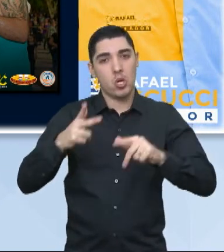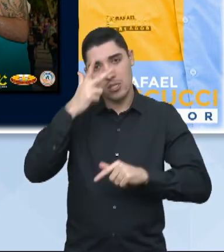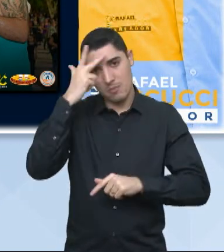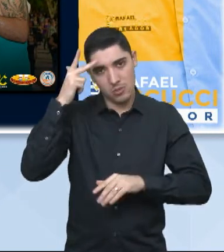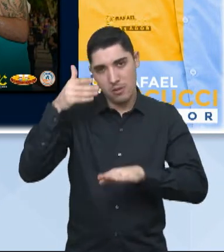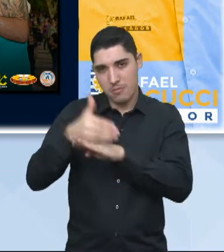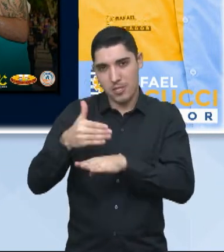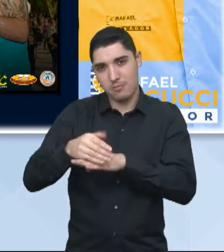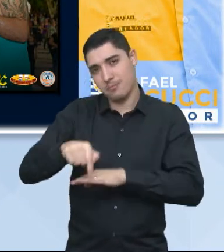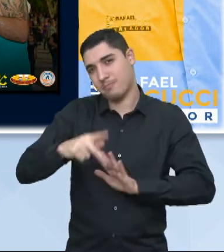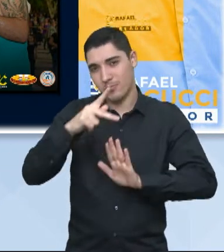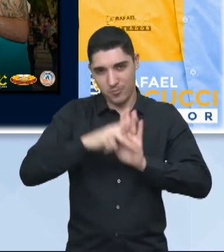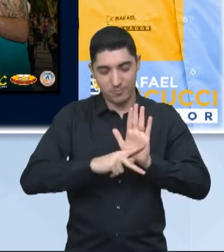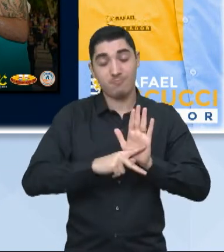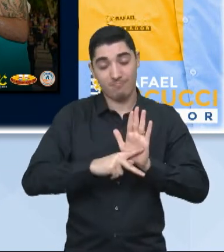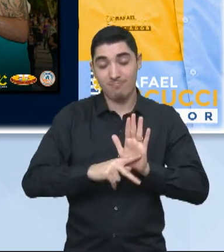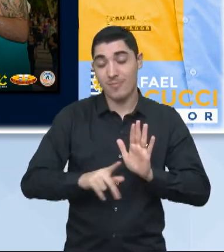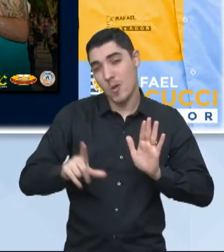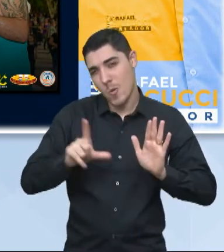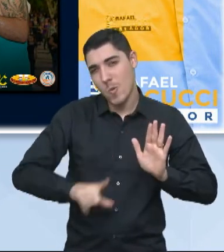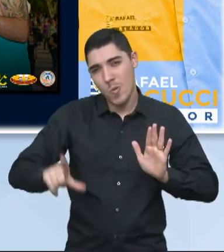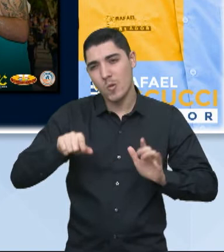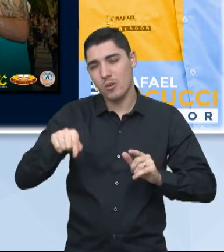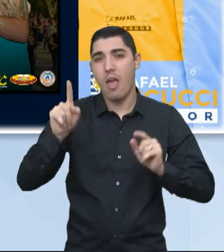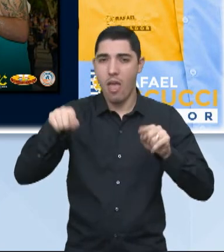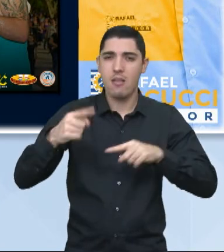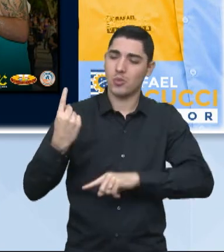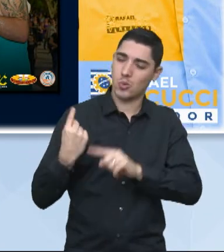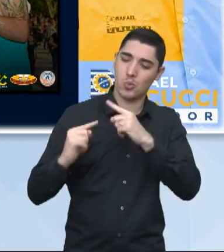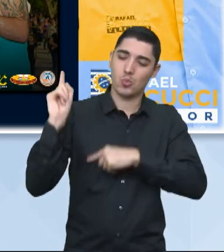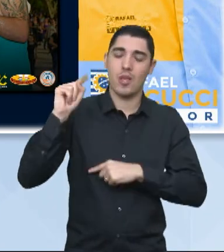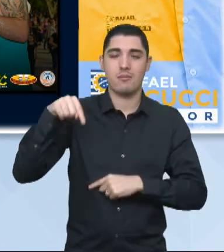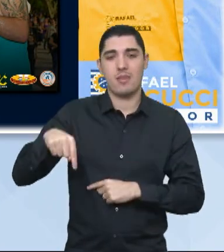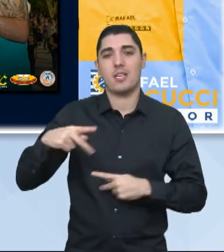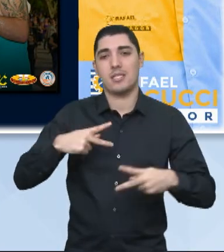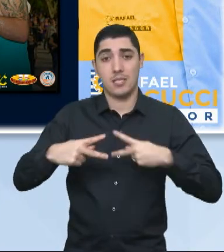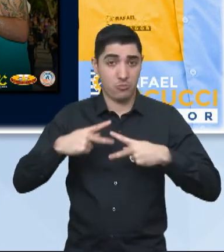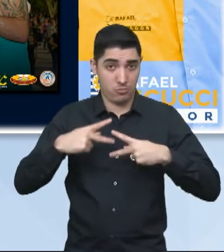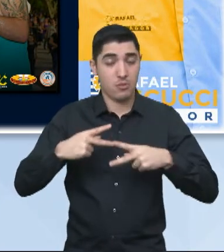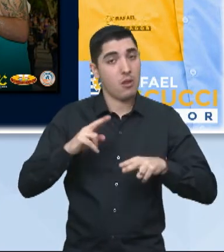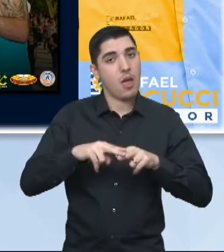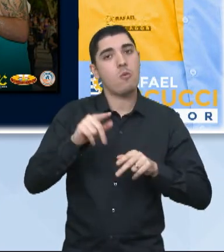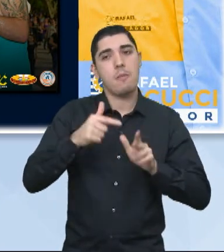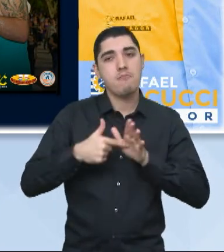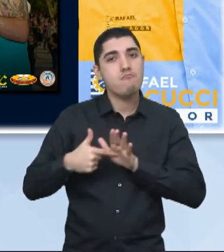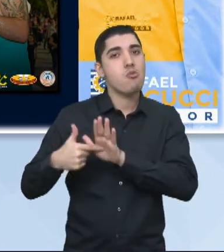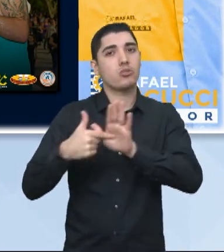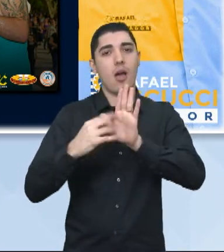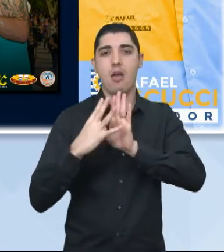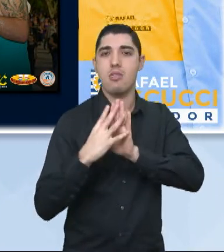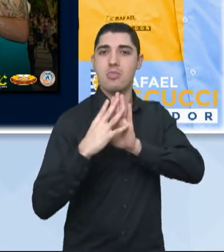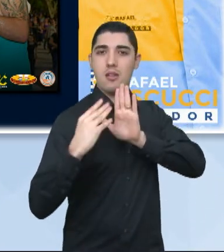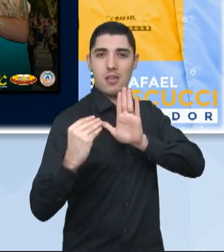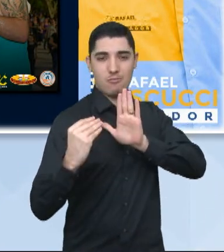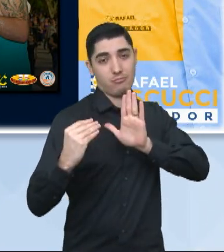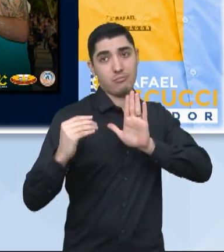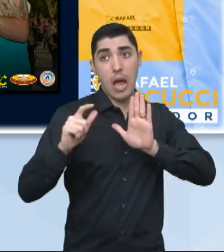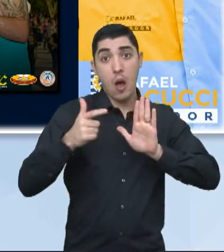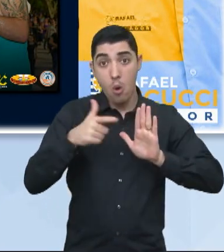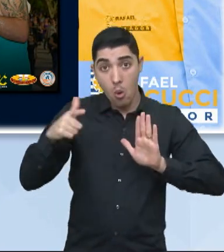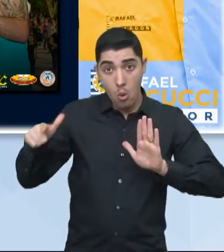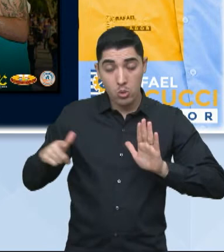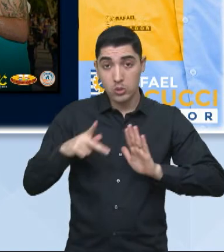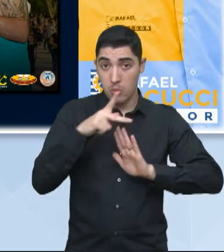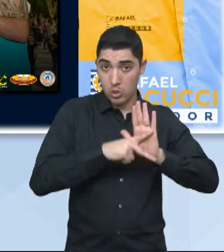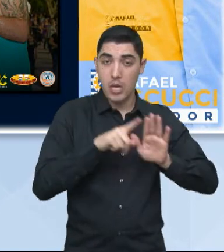que com certeza é um case de sucesso aí para a cidade, sendo exemplo aí para outros projetos que estão surgindo